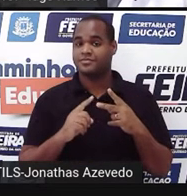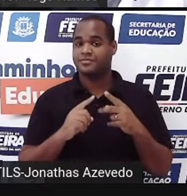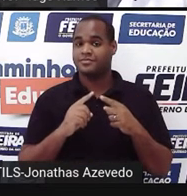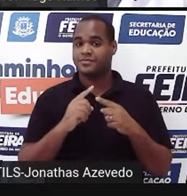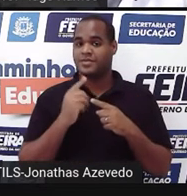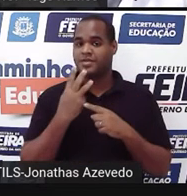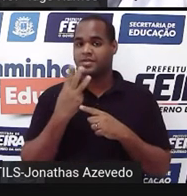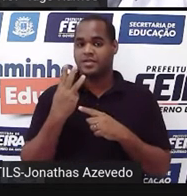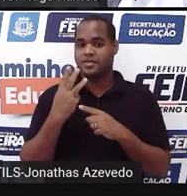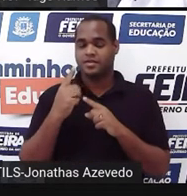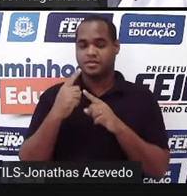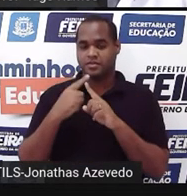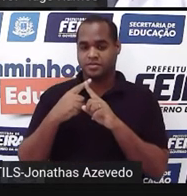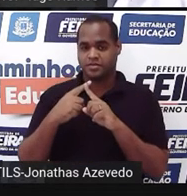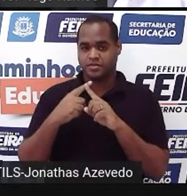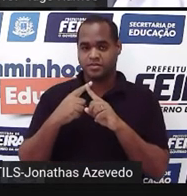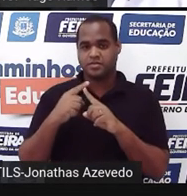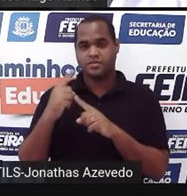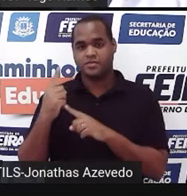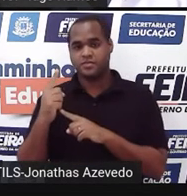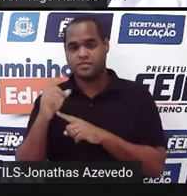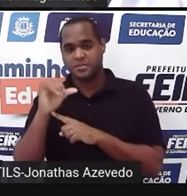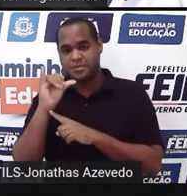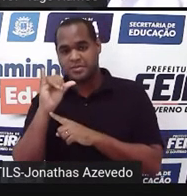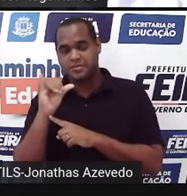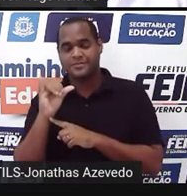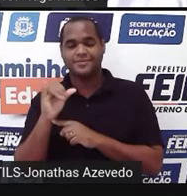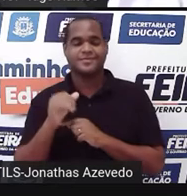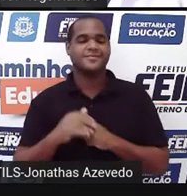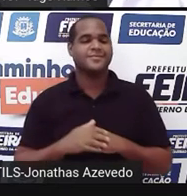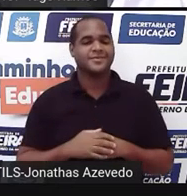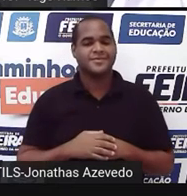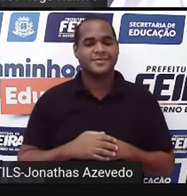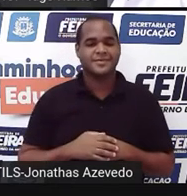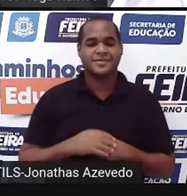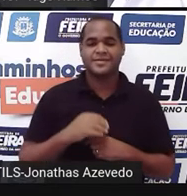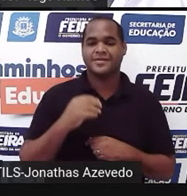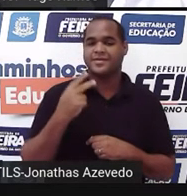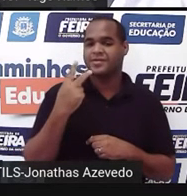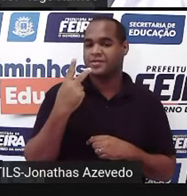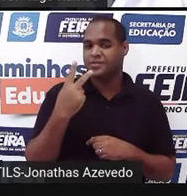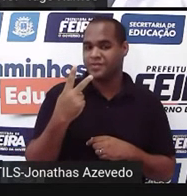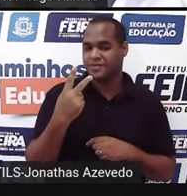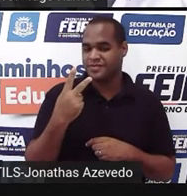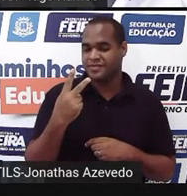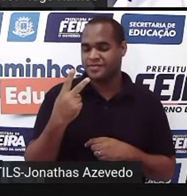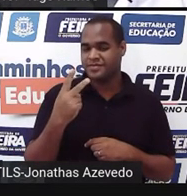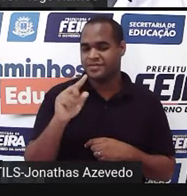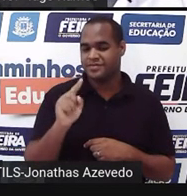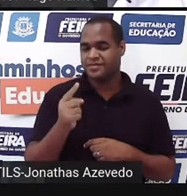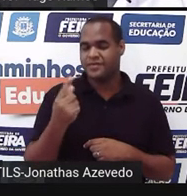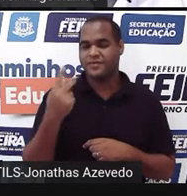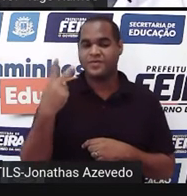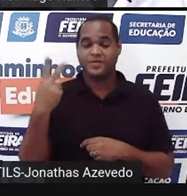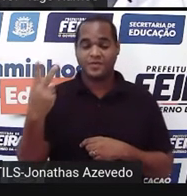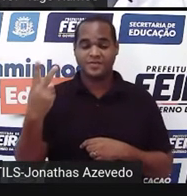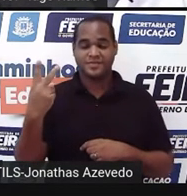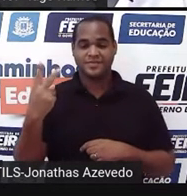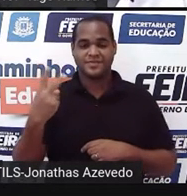três é o valor para X1 é o valor para Y Esse é o parque está no item